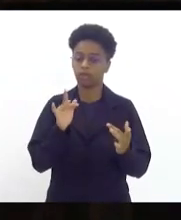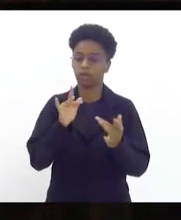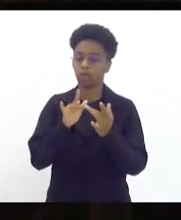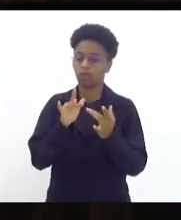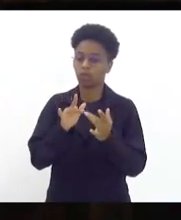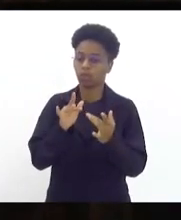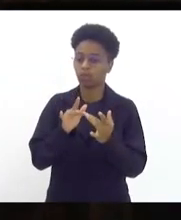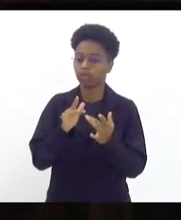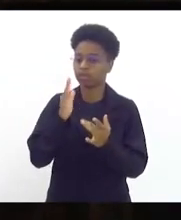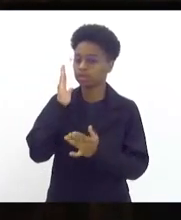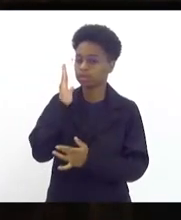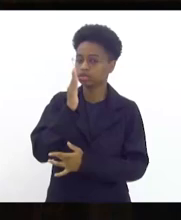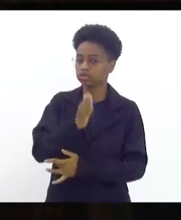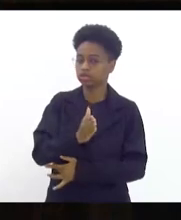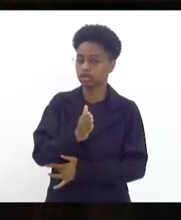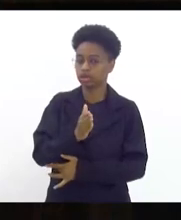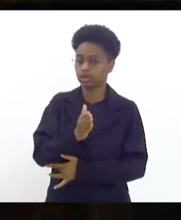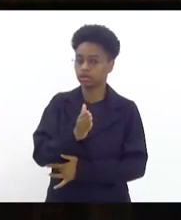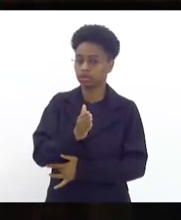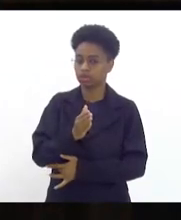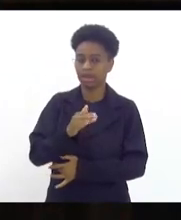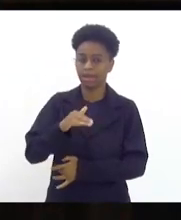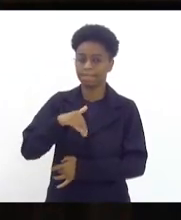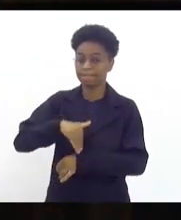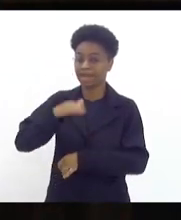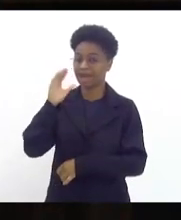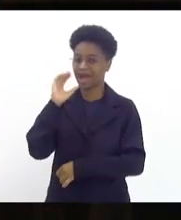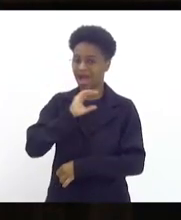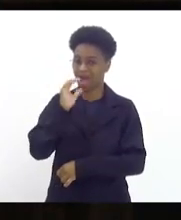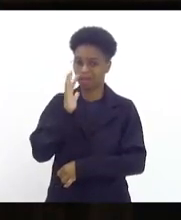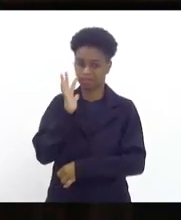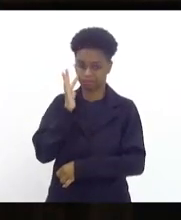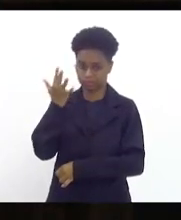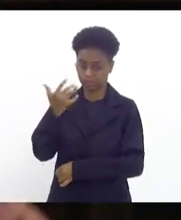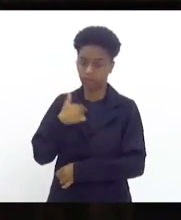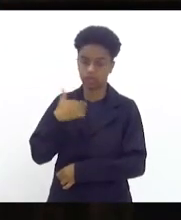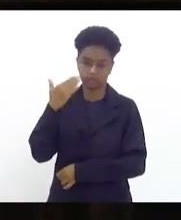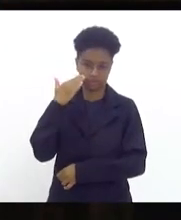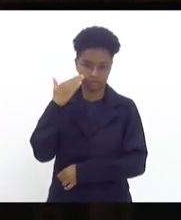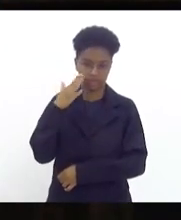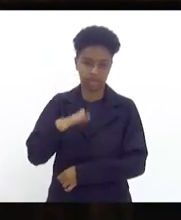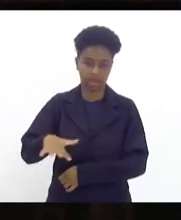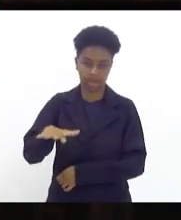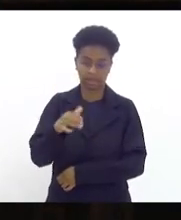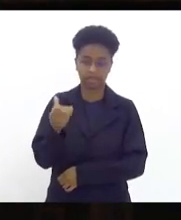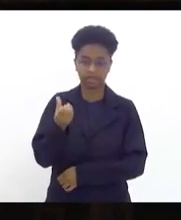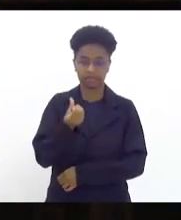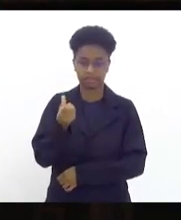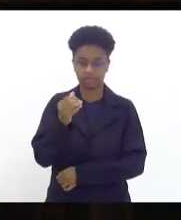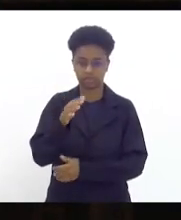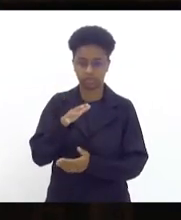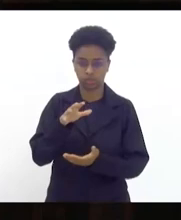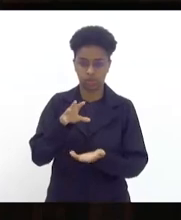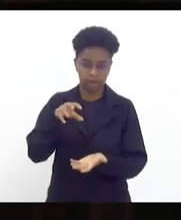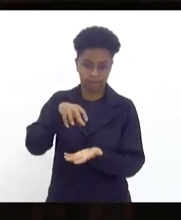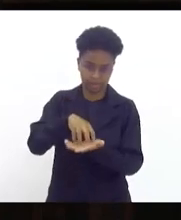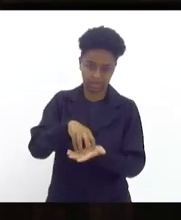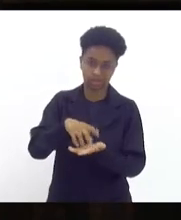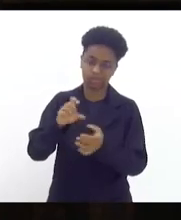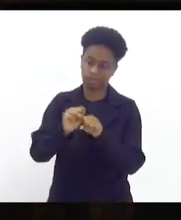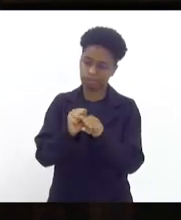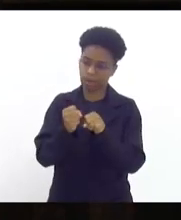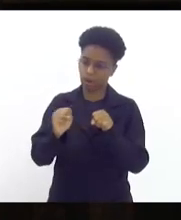né dá mais agilidade eu sei que a área do sexto Batalhão é muito extenso